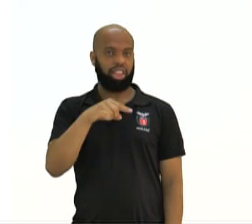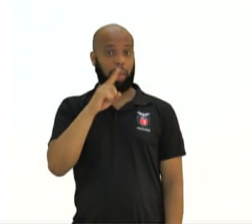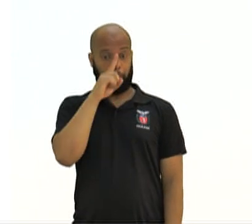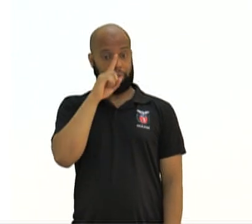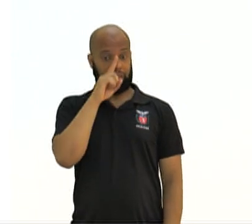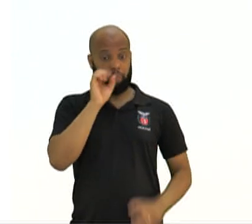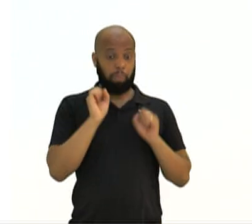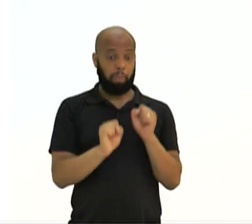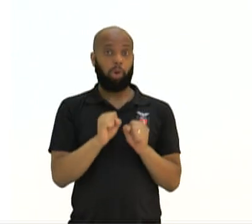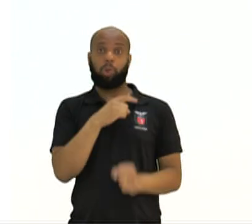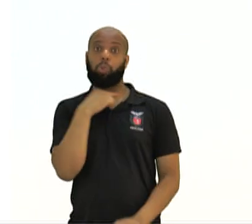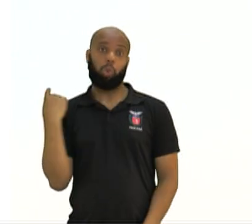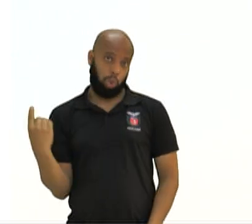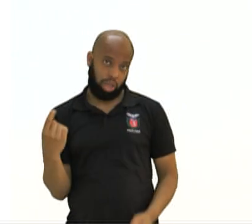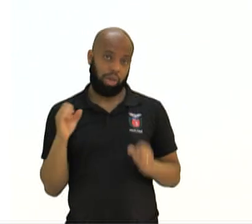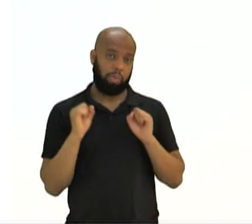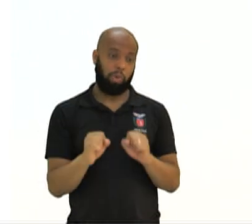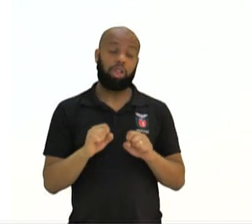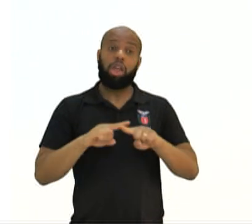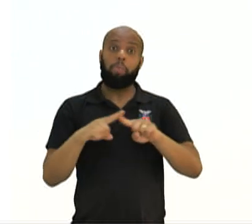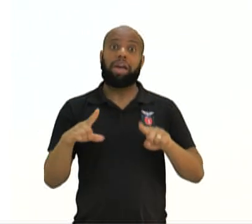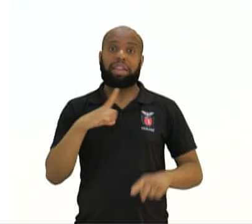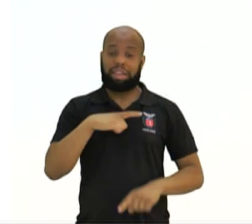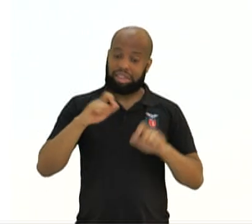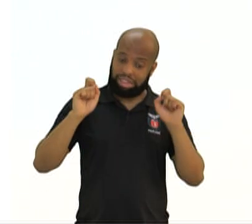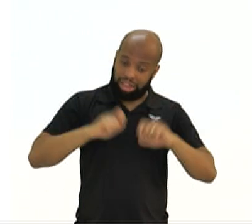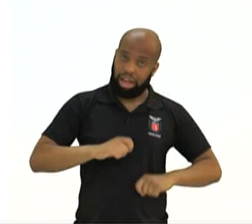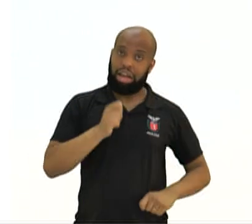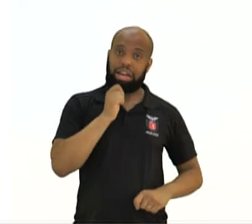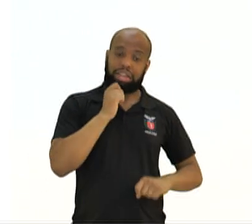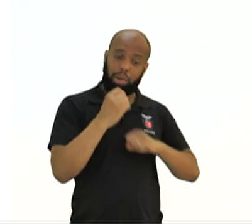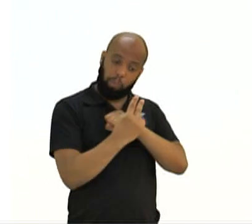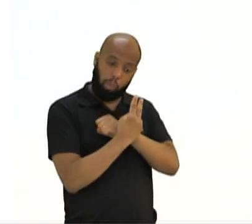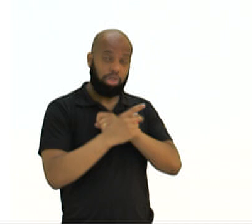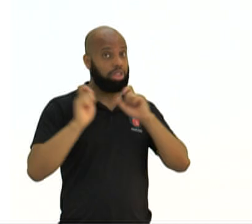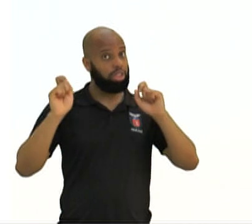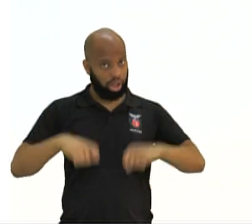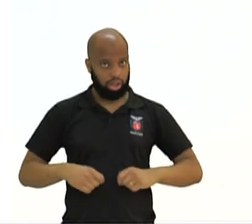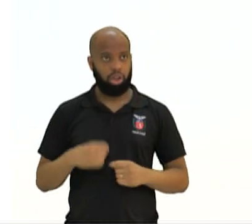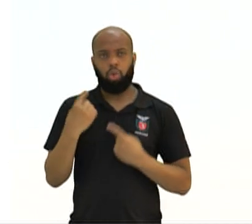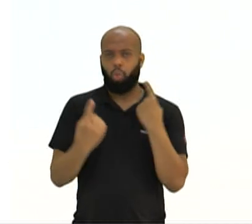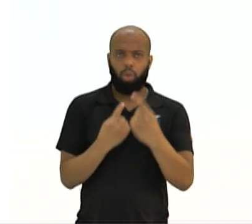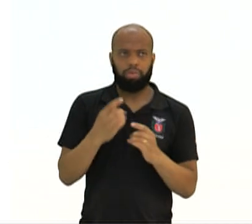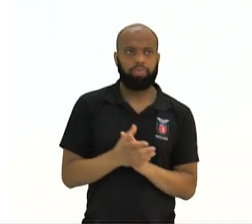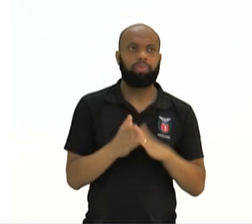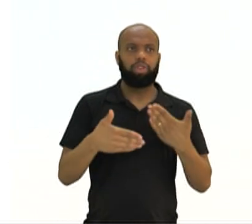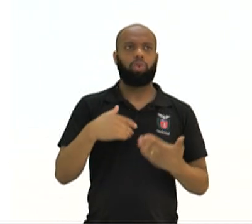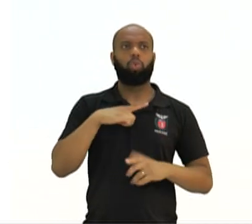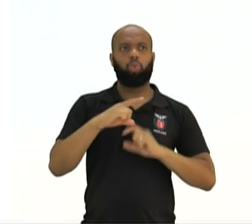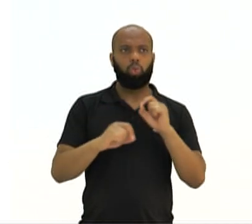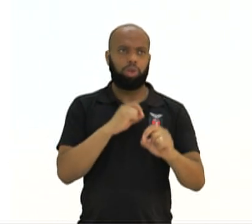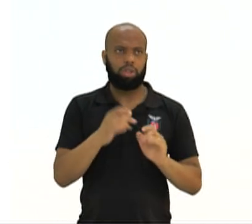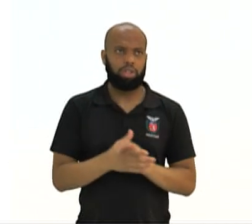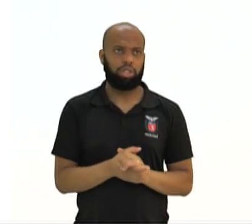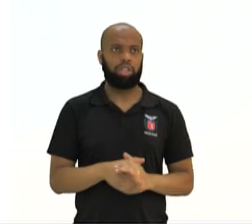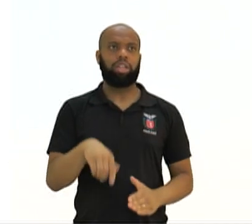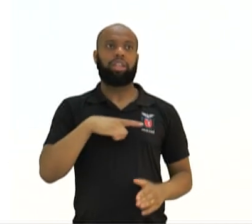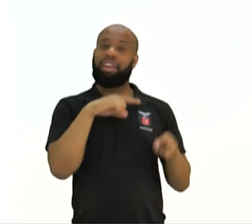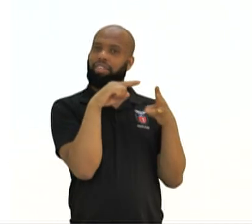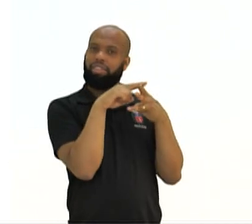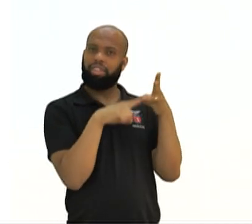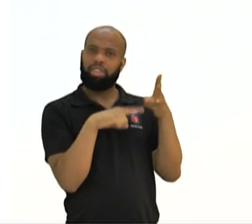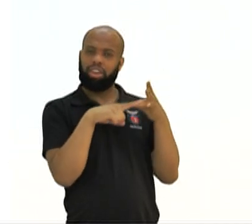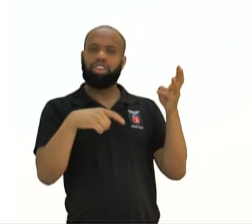que o rei tem possibilidade de defesa. E quais seriam as possibilidades de defesa? Então, o rei ele se pode ter três maneiras